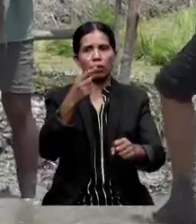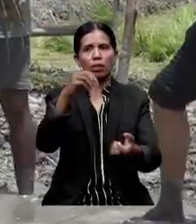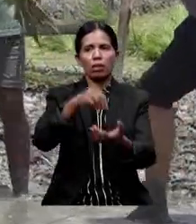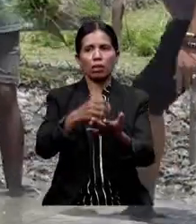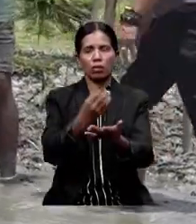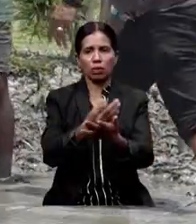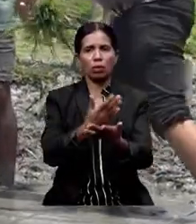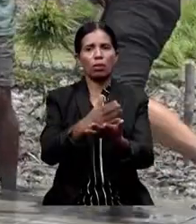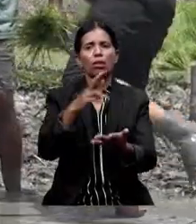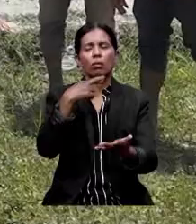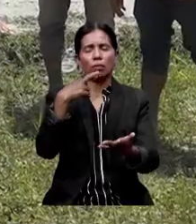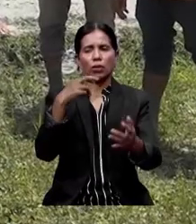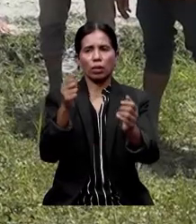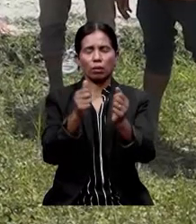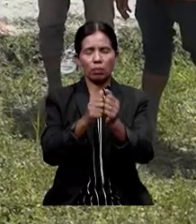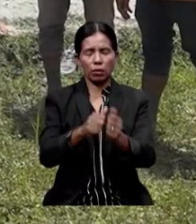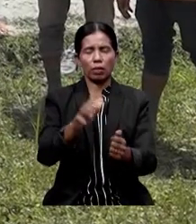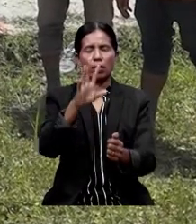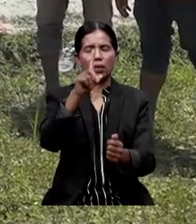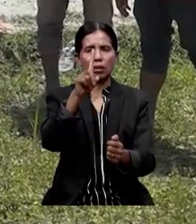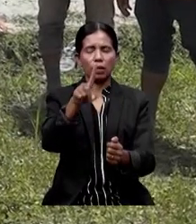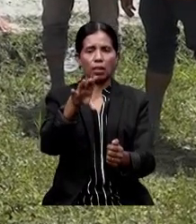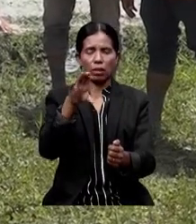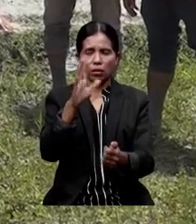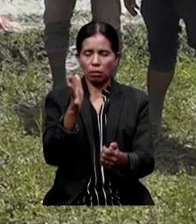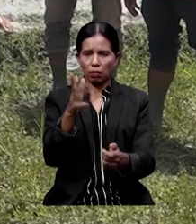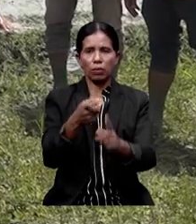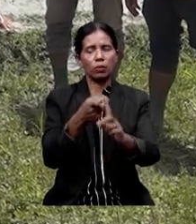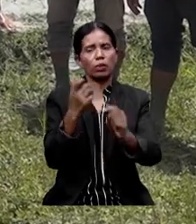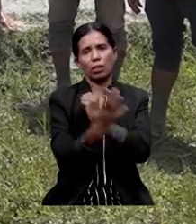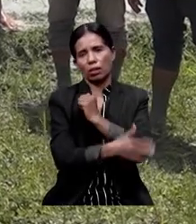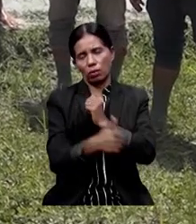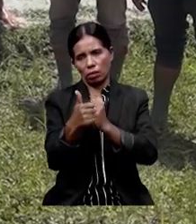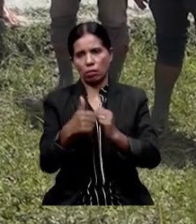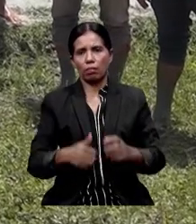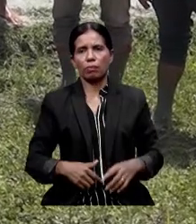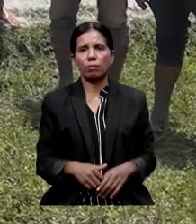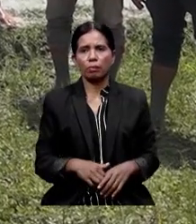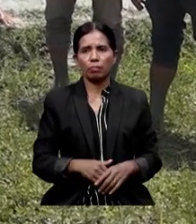hori sosa fos tonelada rihun atusida limanulu usi railior. John Bosco Díaz, Tomás Suárez, GMN.